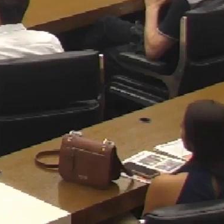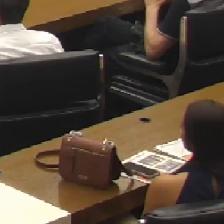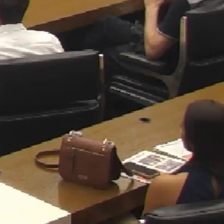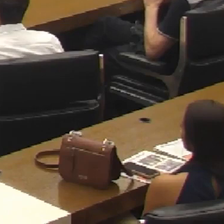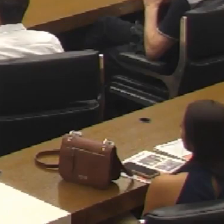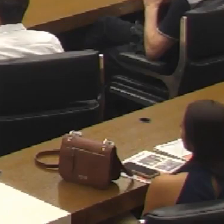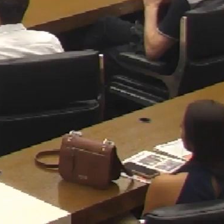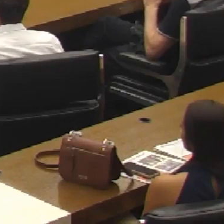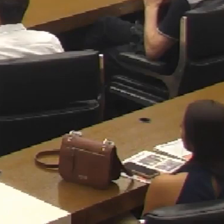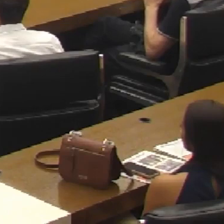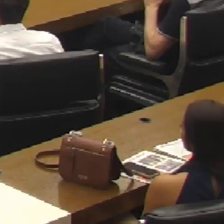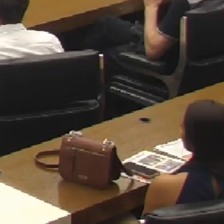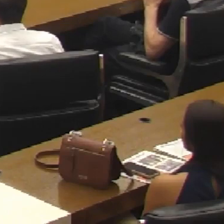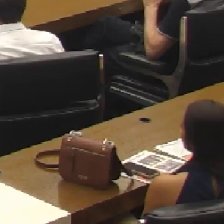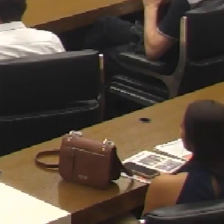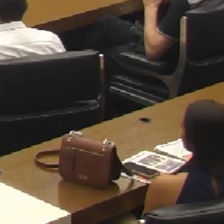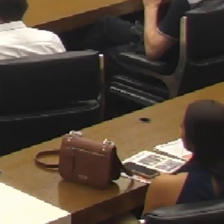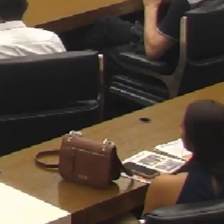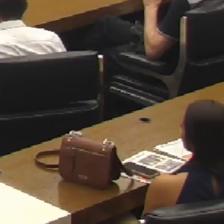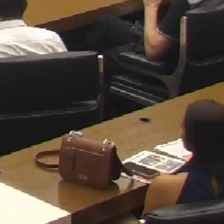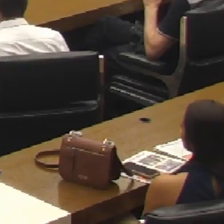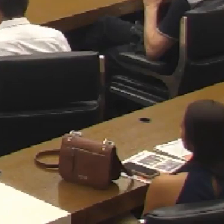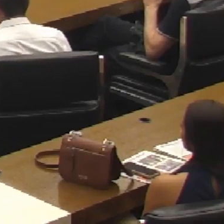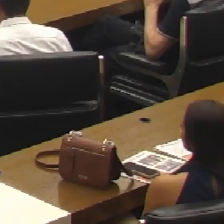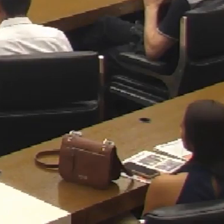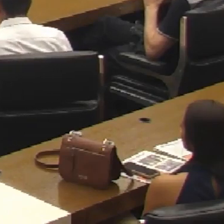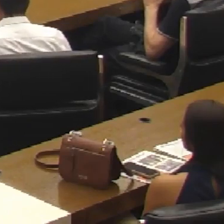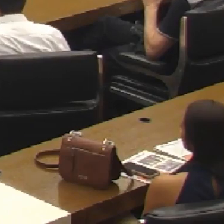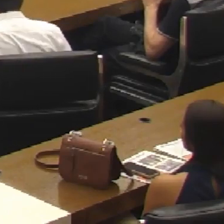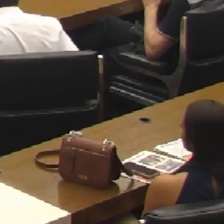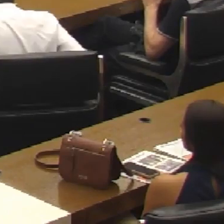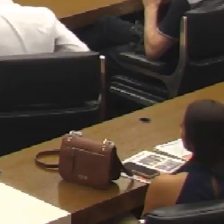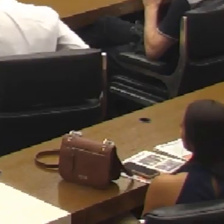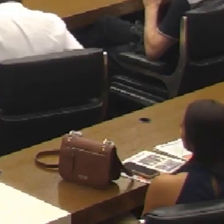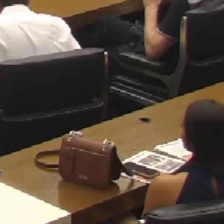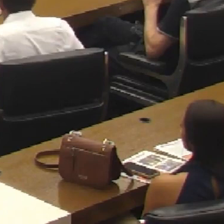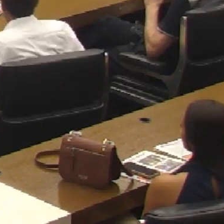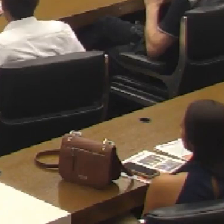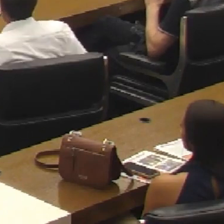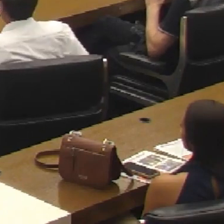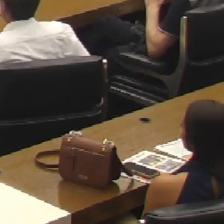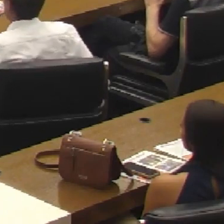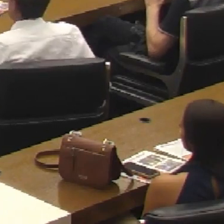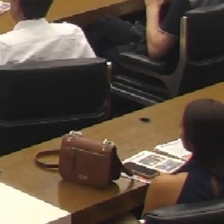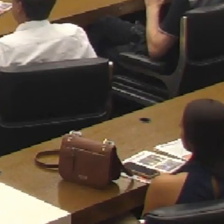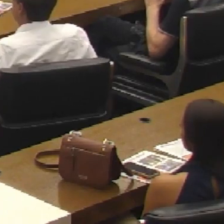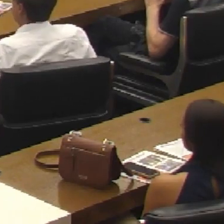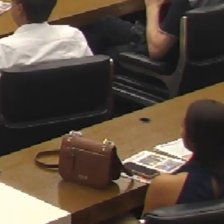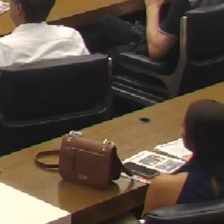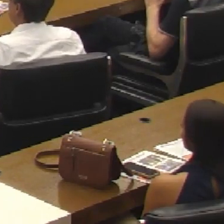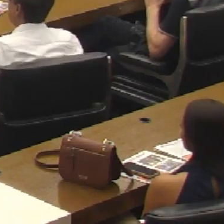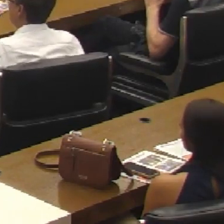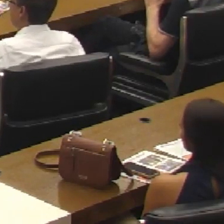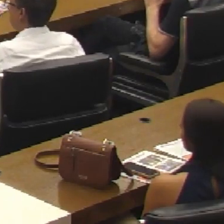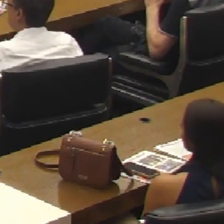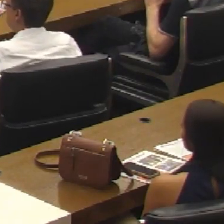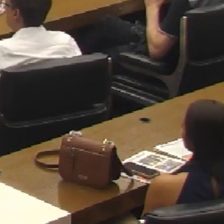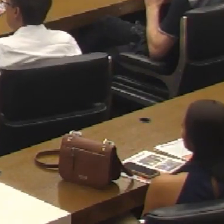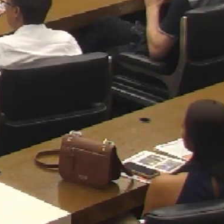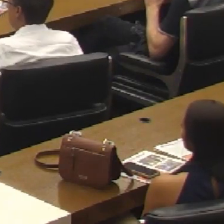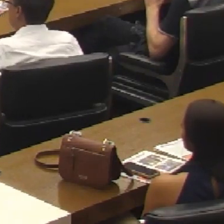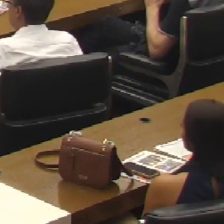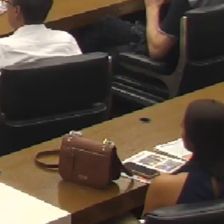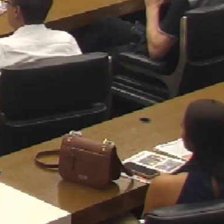Miranda, né, o Pedro Patruz ajudou, Wesley Moreira, independente de qualquer partido, a gente fez um esforço aqui de convencer a turma que nós precisávamos botar